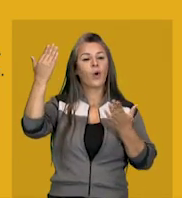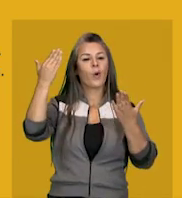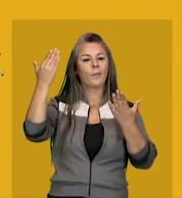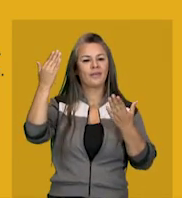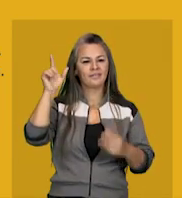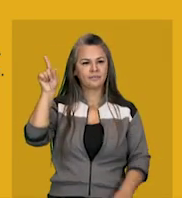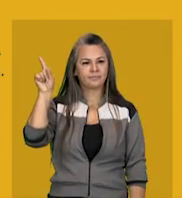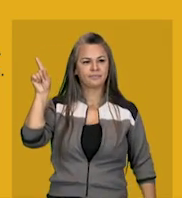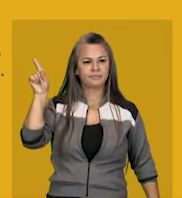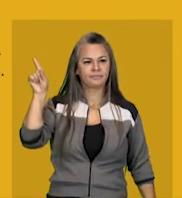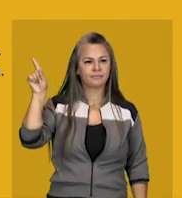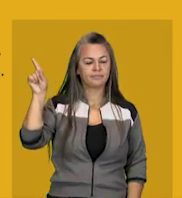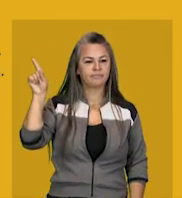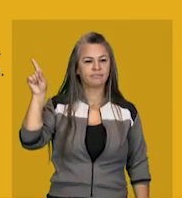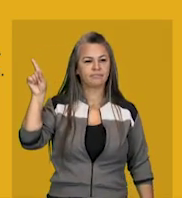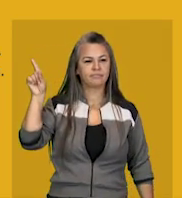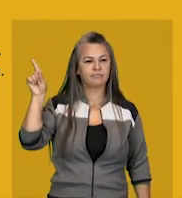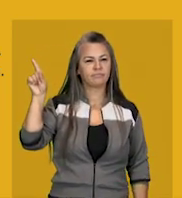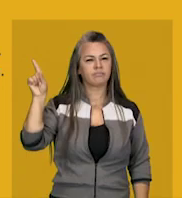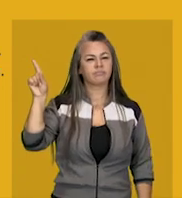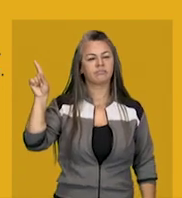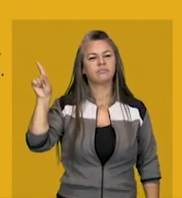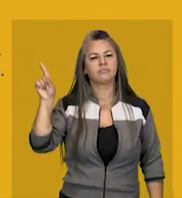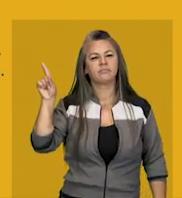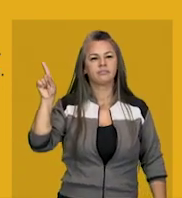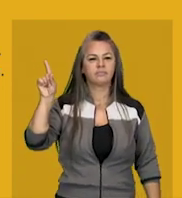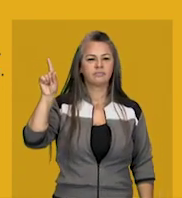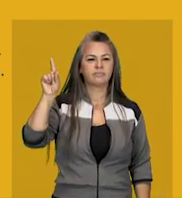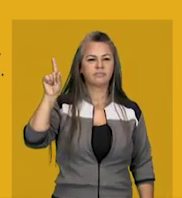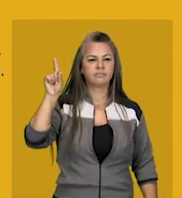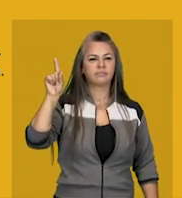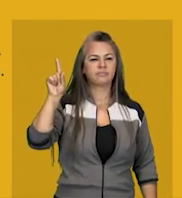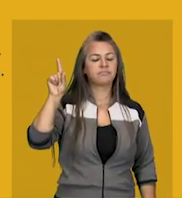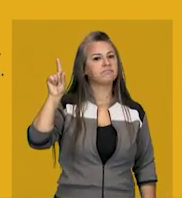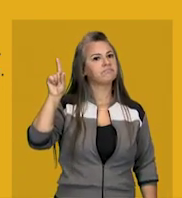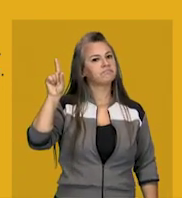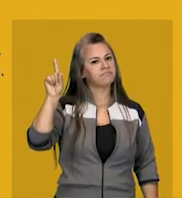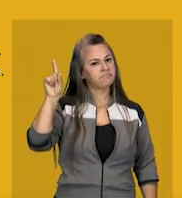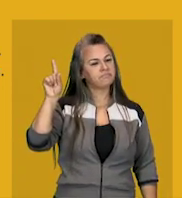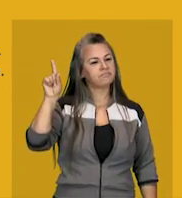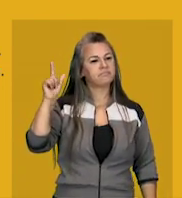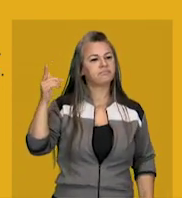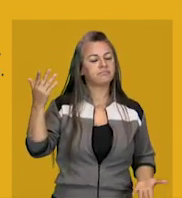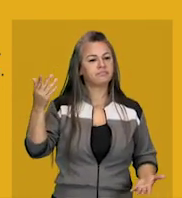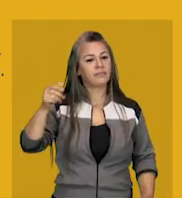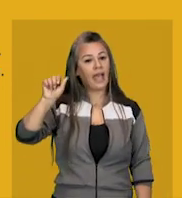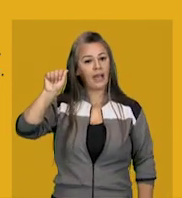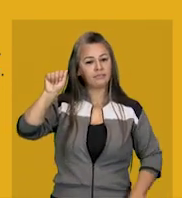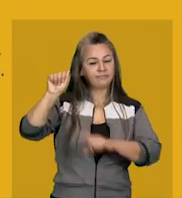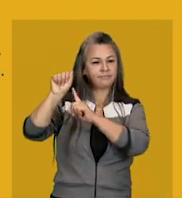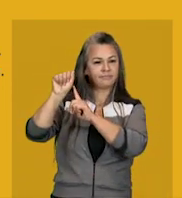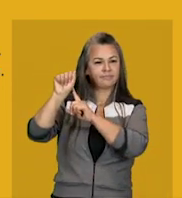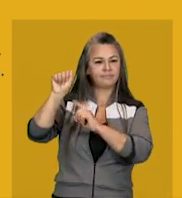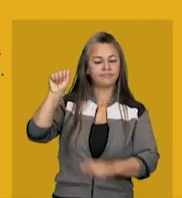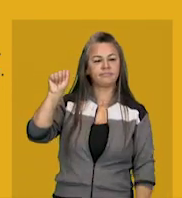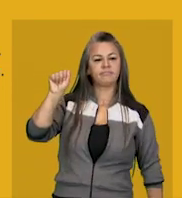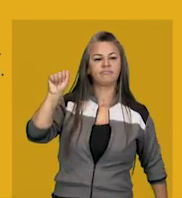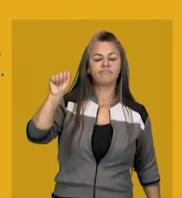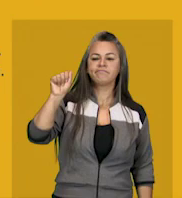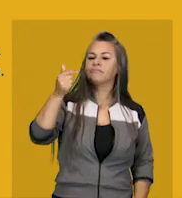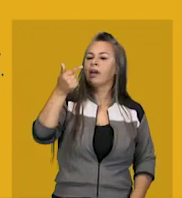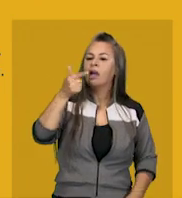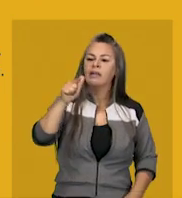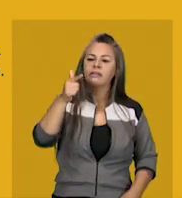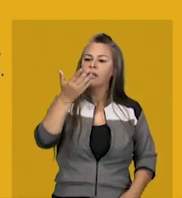primeira, aditiva, adversativa, alternativa, conclusiva ou explicativa? Vamos lá. Primeira, a não